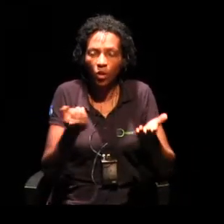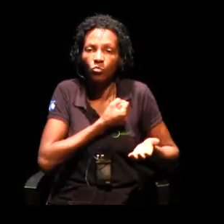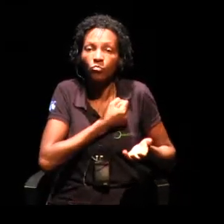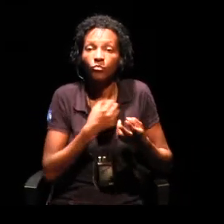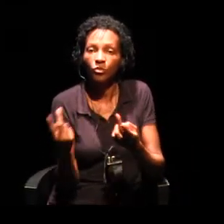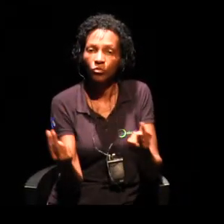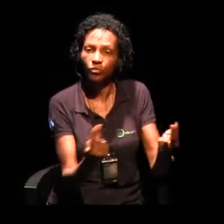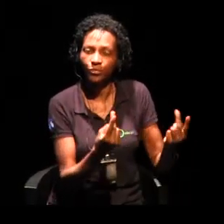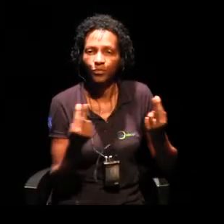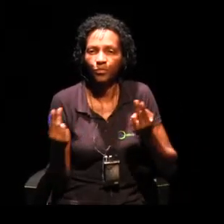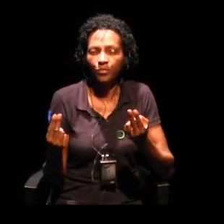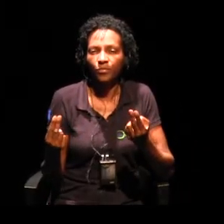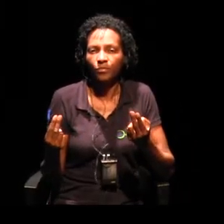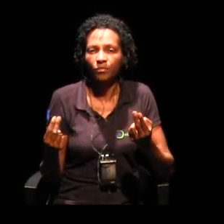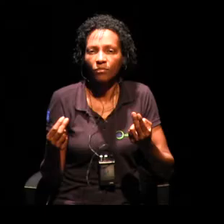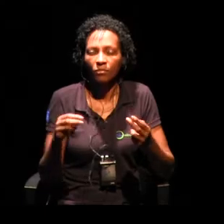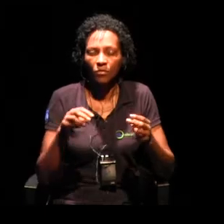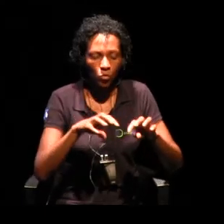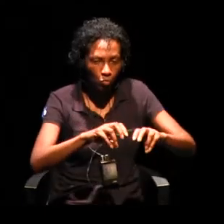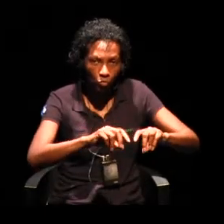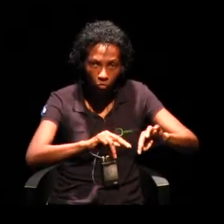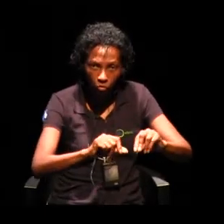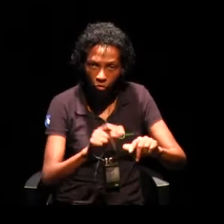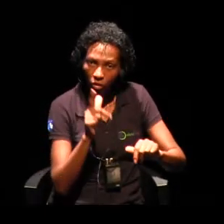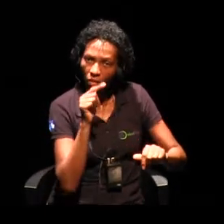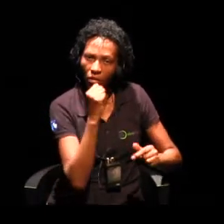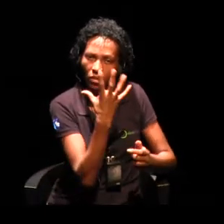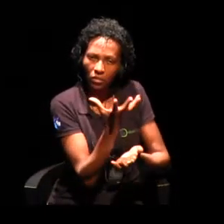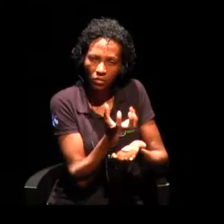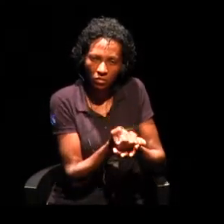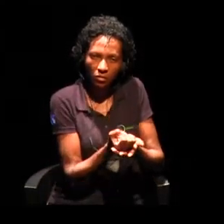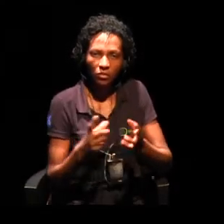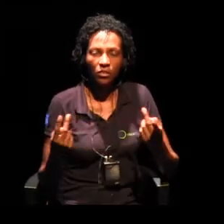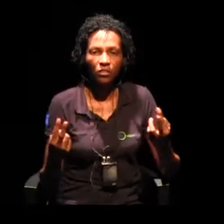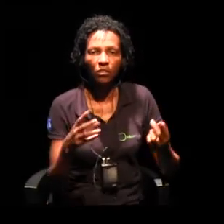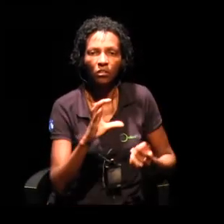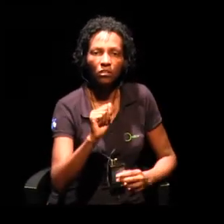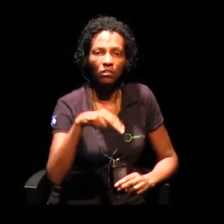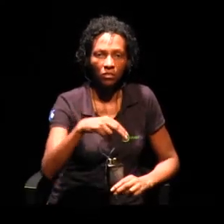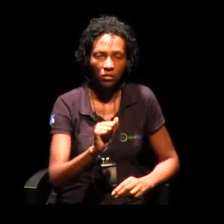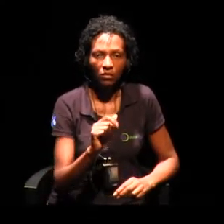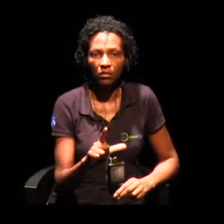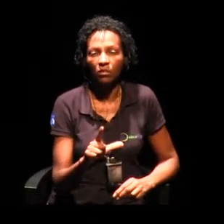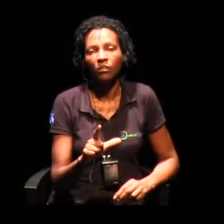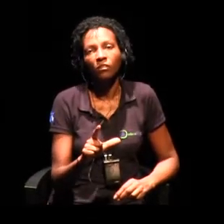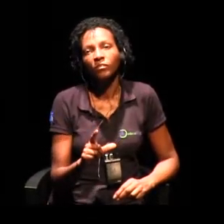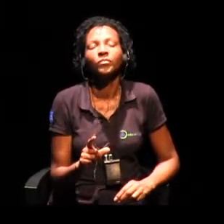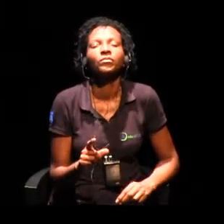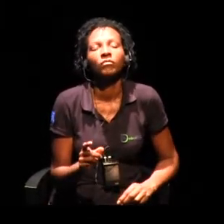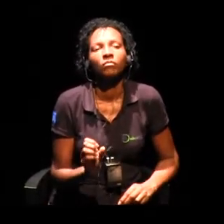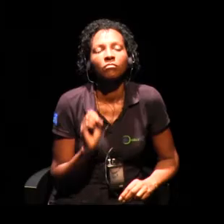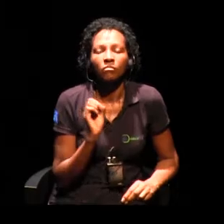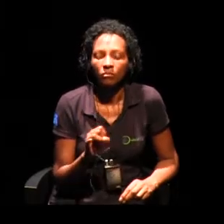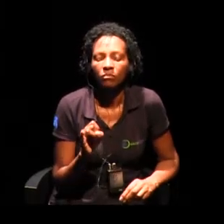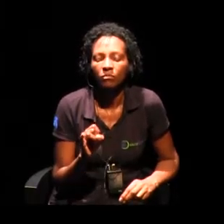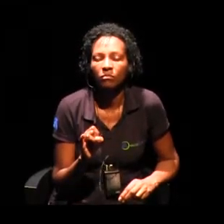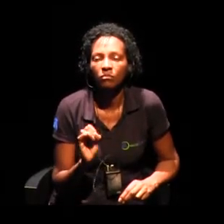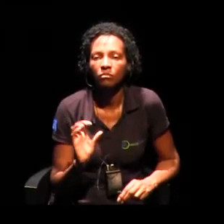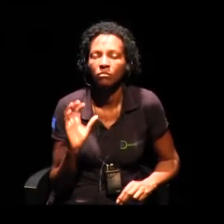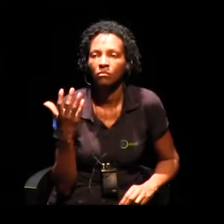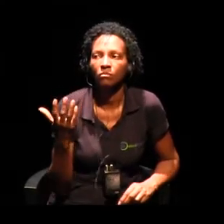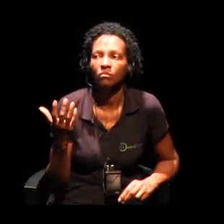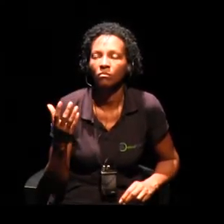maneira exatamente proporcional. Então, o solo absorve a água, assim como o próprio canal. Então,